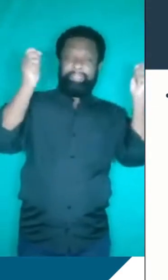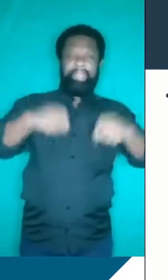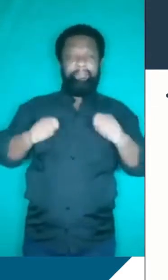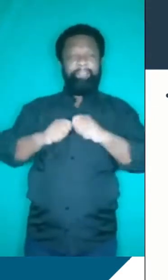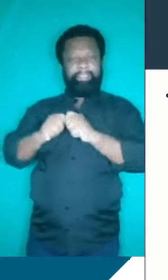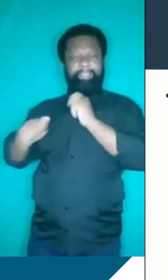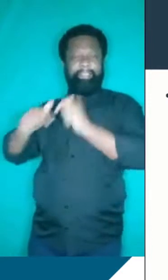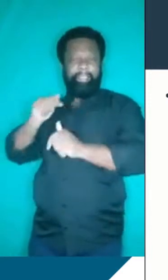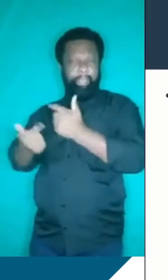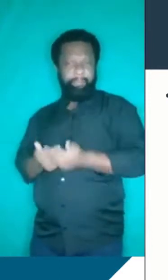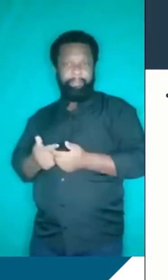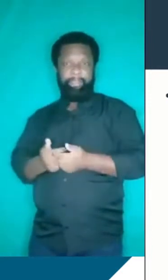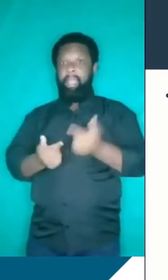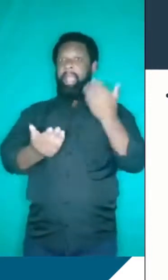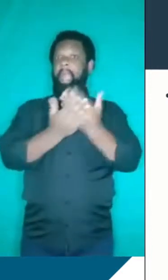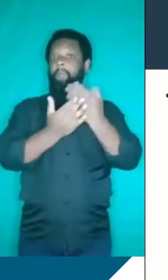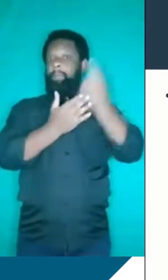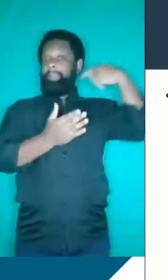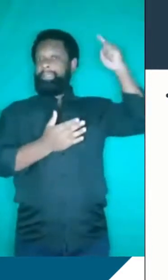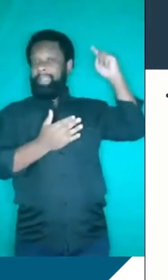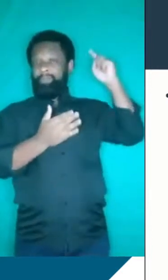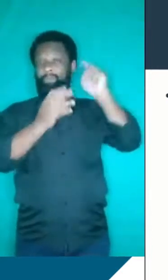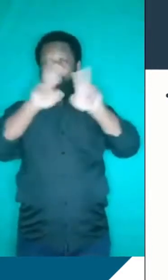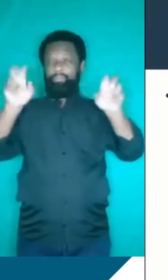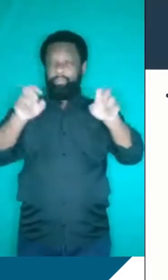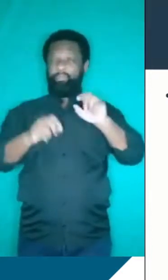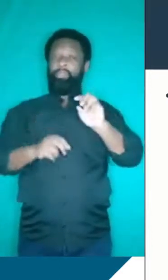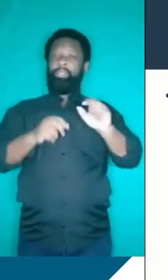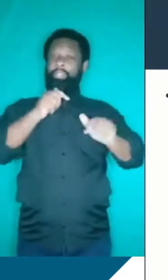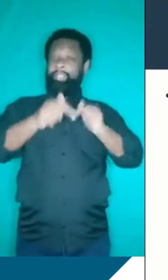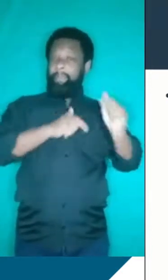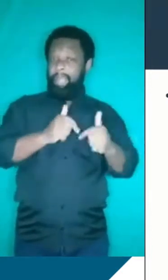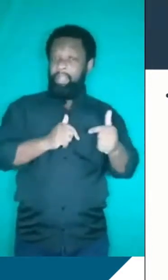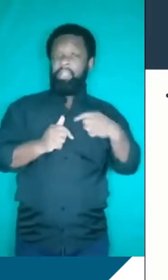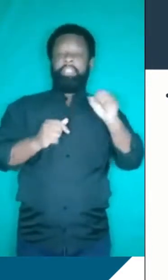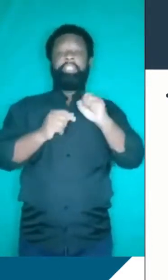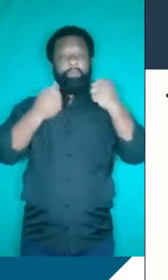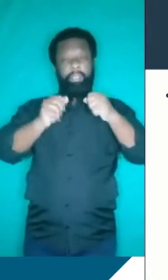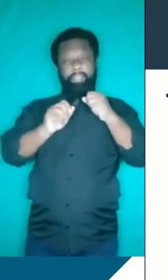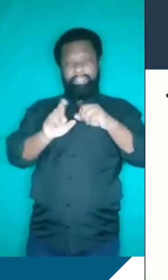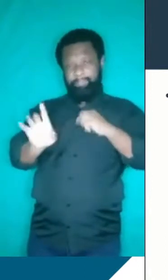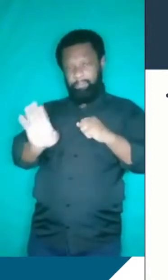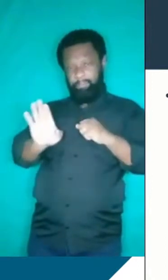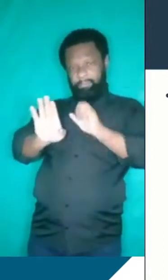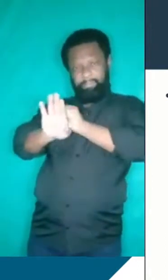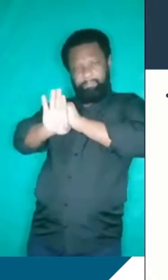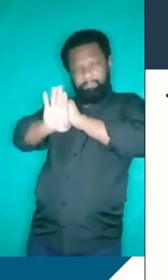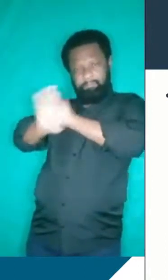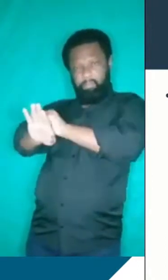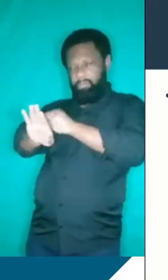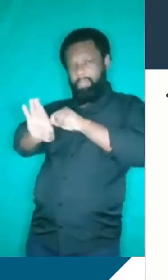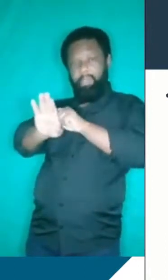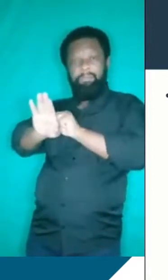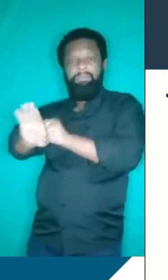trabalho? Vocês viram na aula de trabalho que quando você aplica uma força num corpo, esse corpo se desloca. E